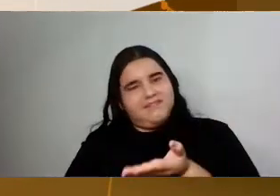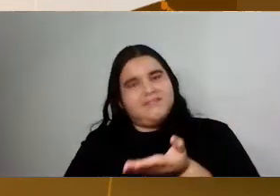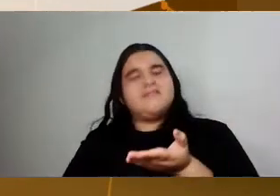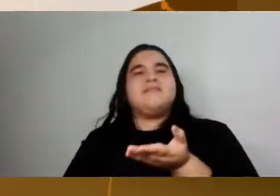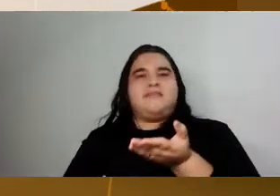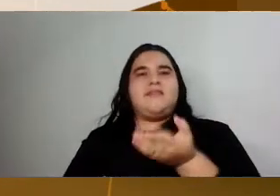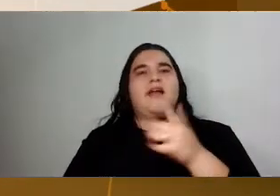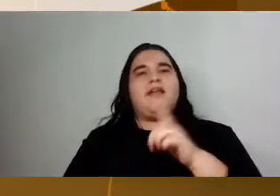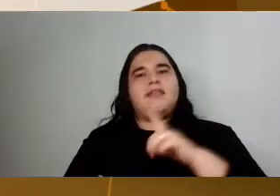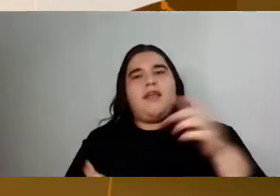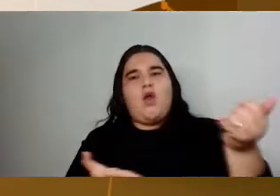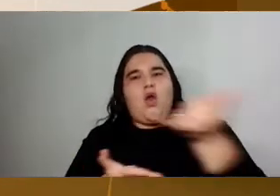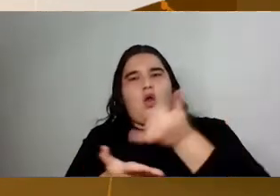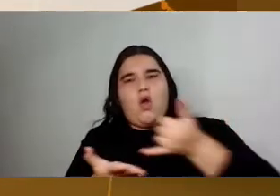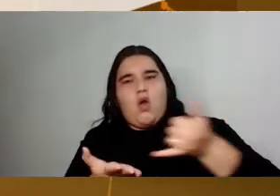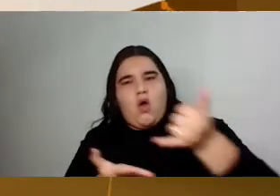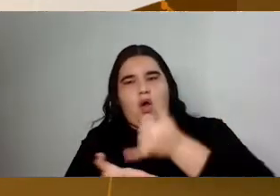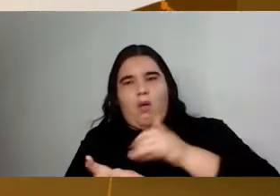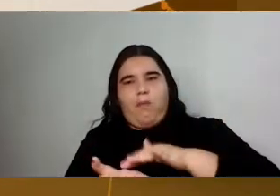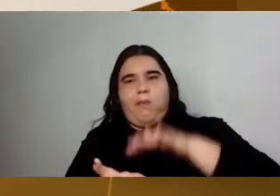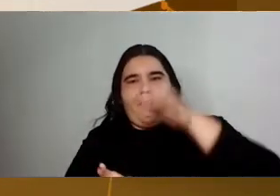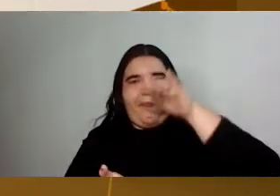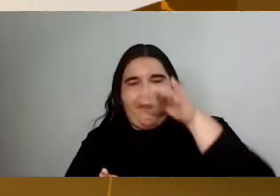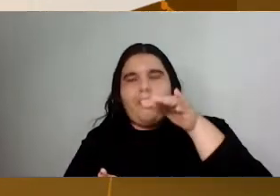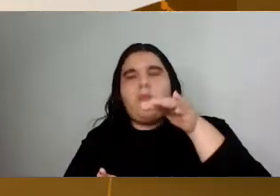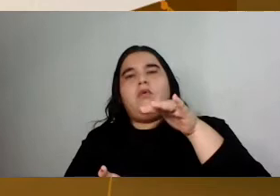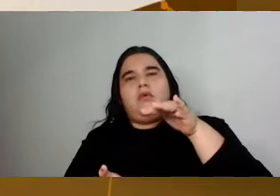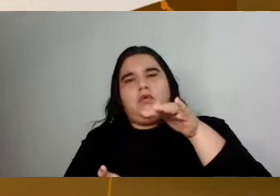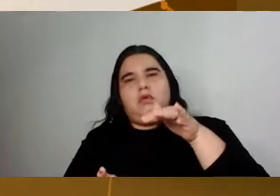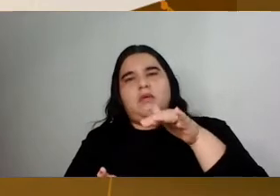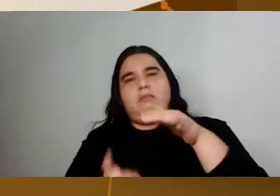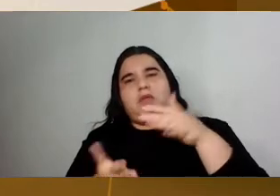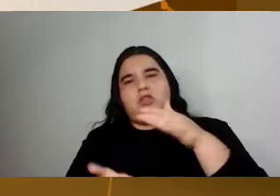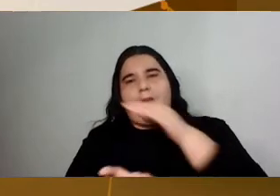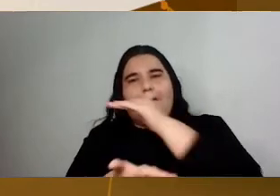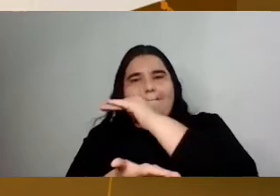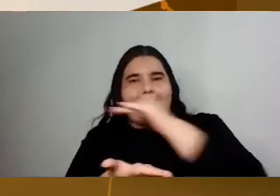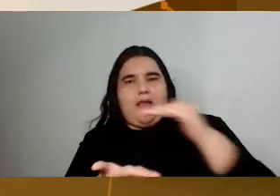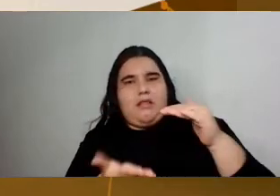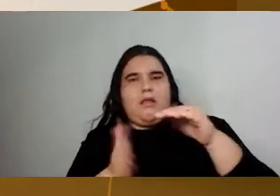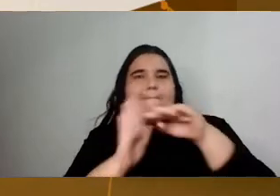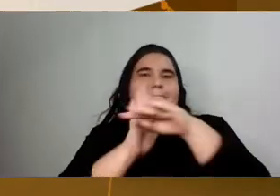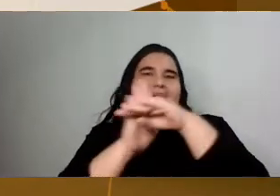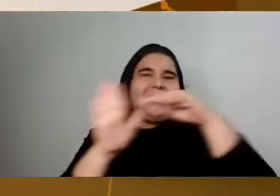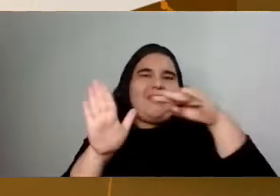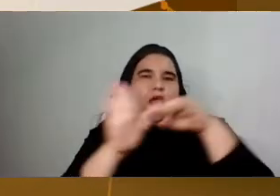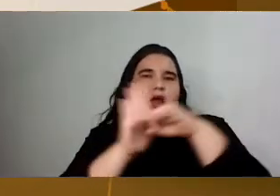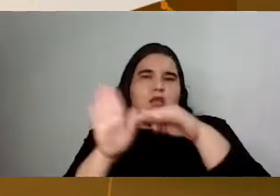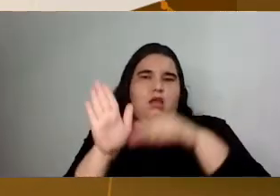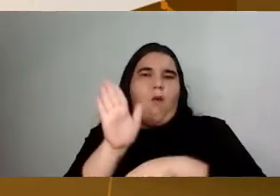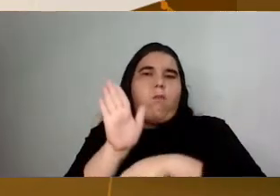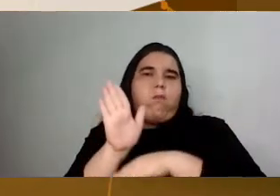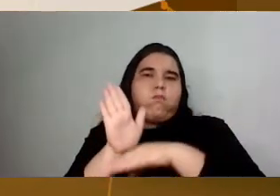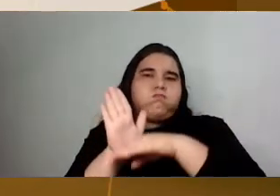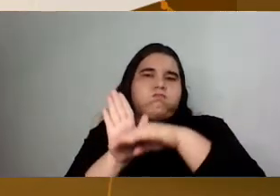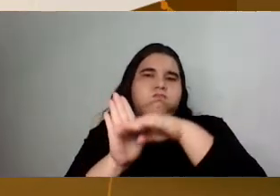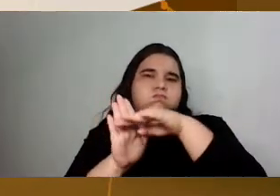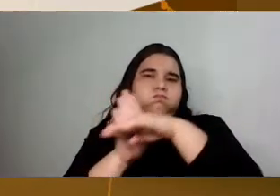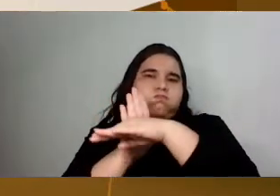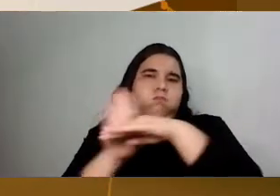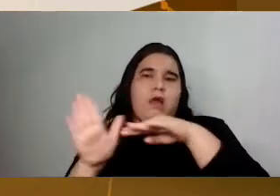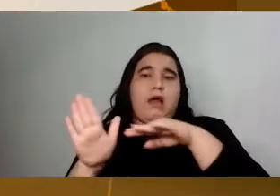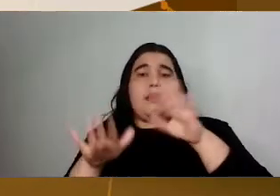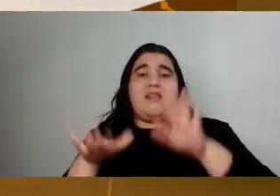esse volume, ele deve ficar no máximo em torno da metade aqui, ele fica variando, né, conforme a temperatura do equipamento. Caso